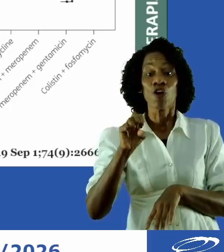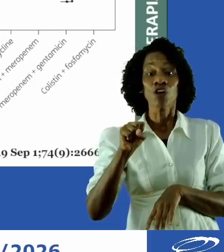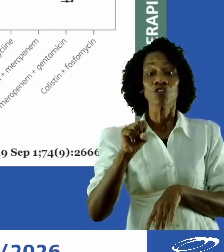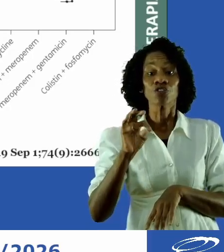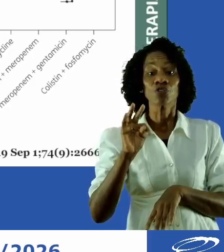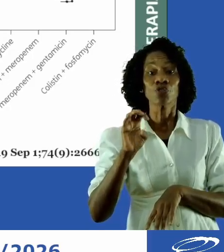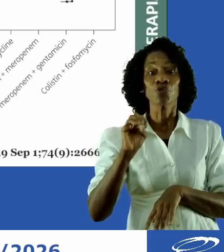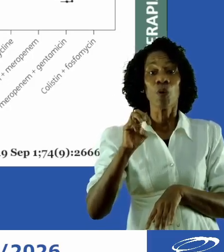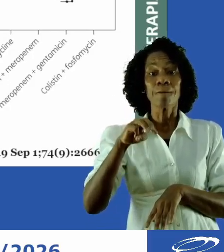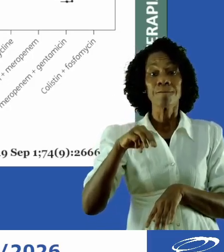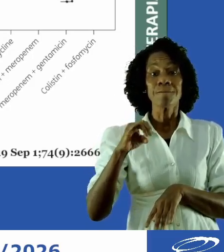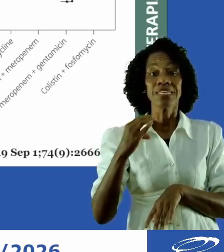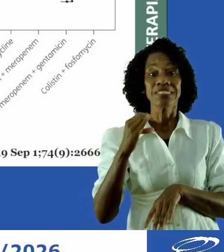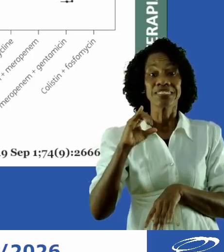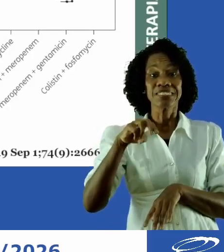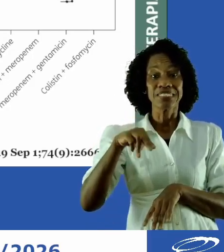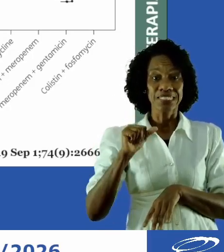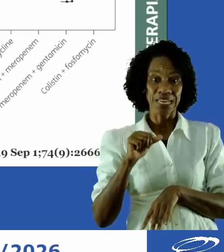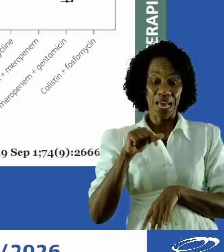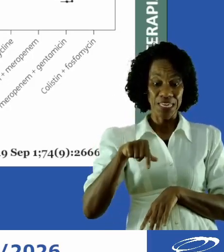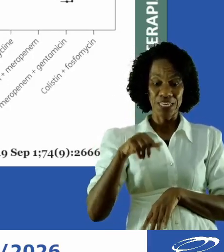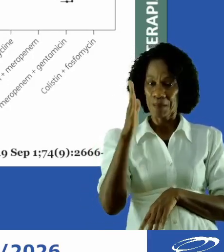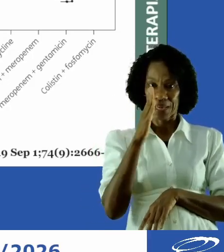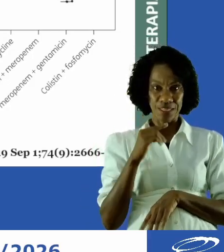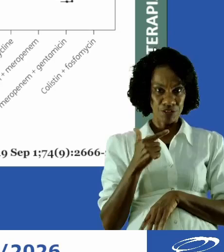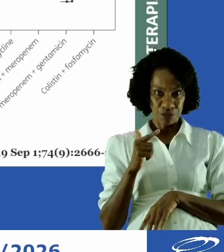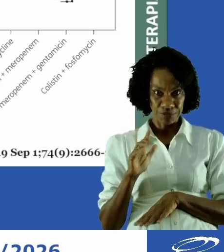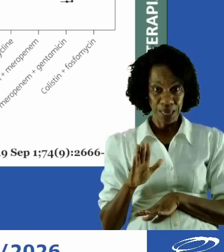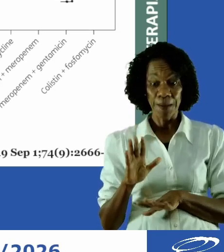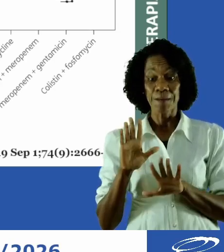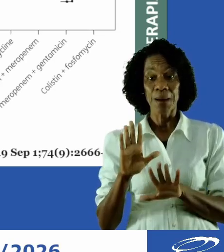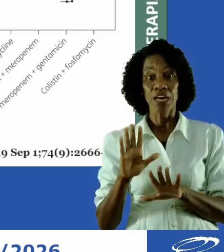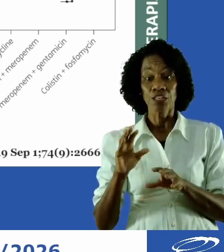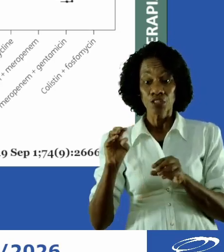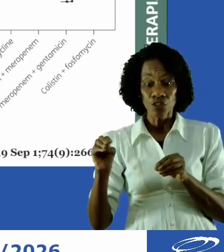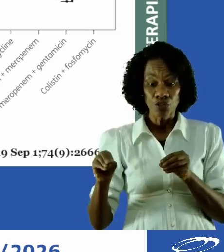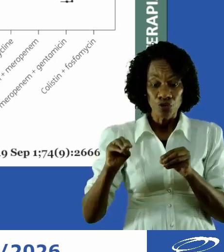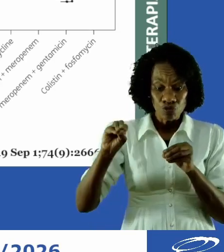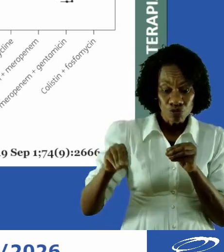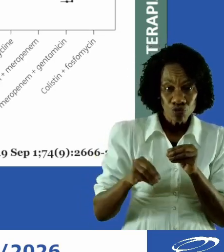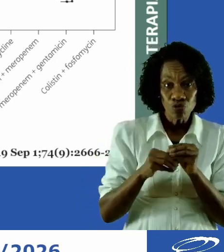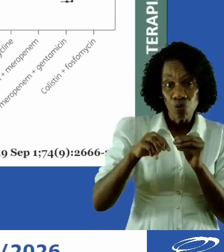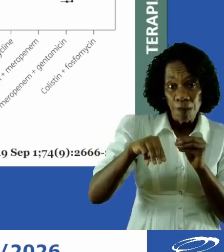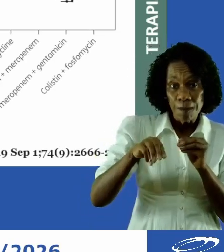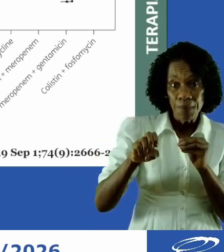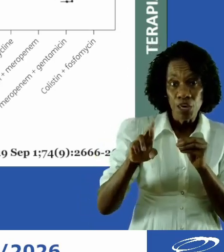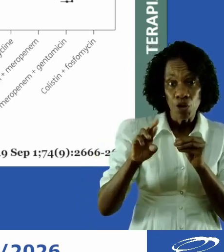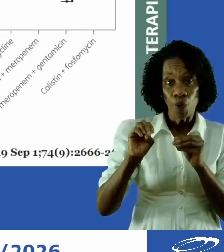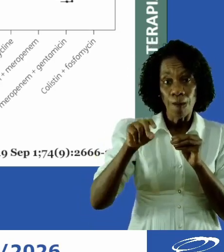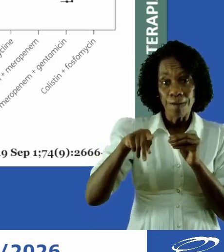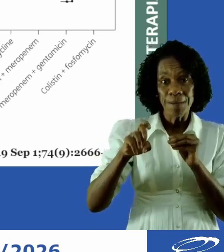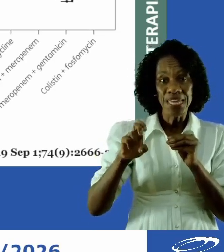Brasil na formulação endovenosa, gostaria muito que tivesse, associado à colistina ou então com meropenem e colistina, a taxa